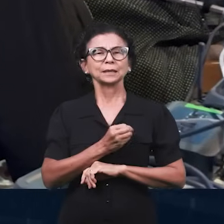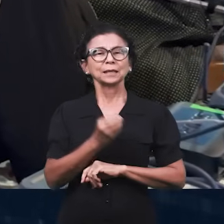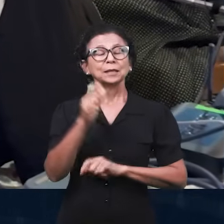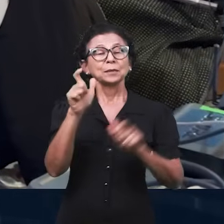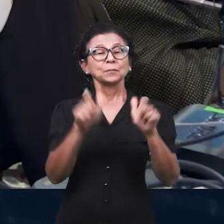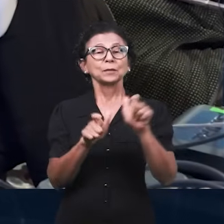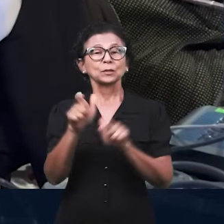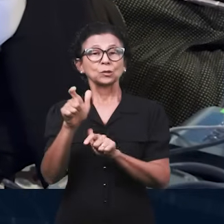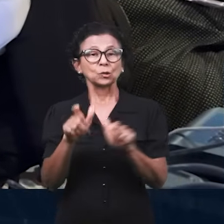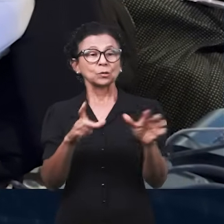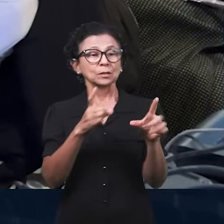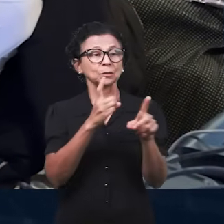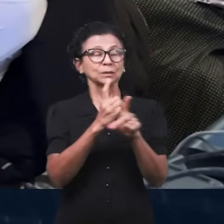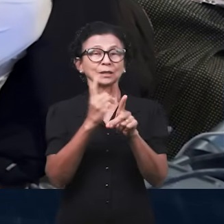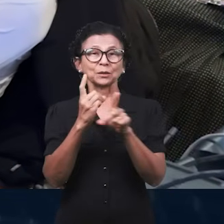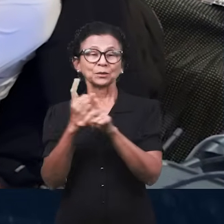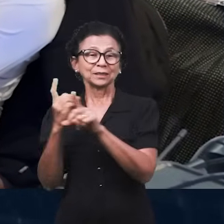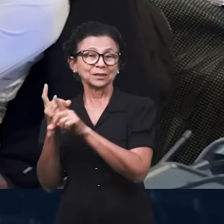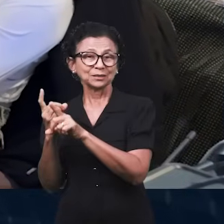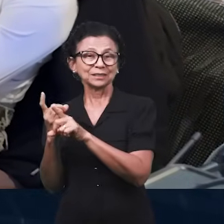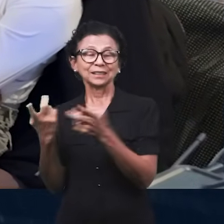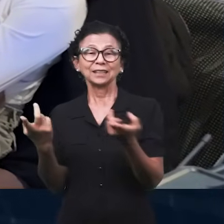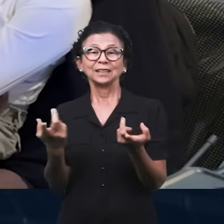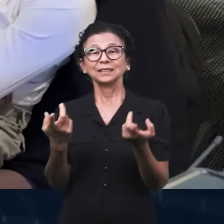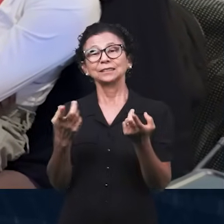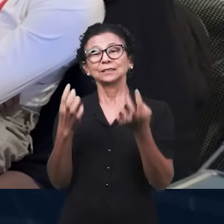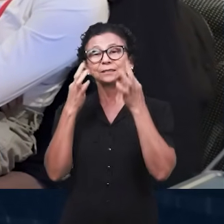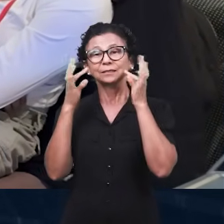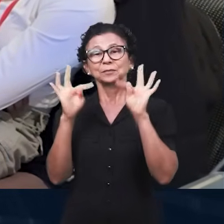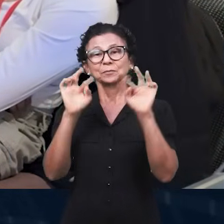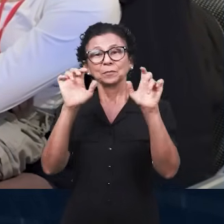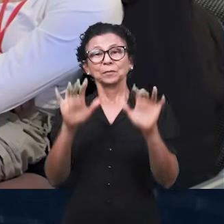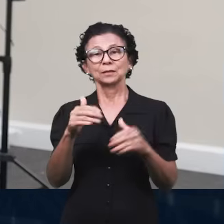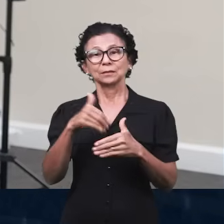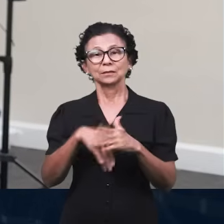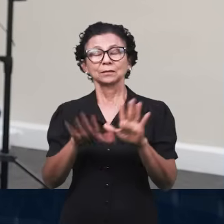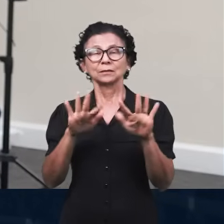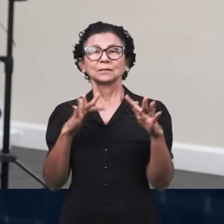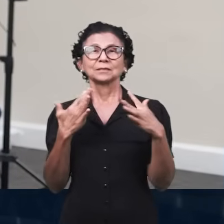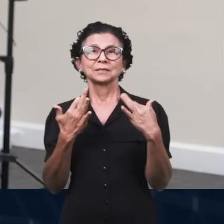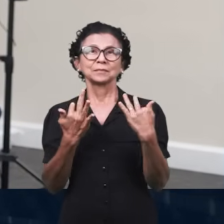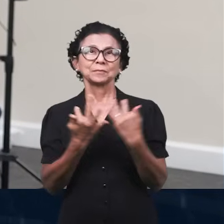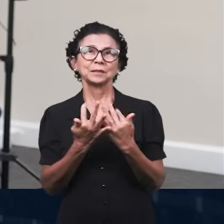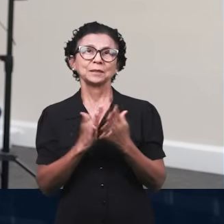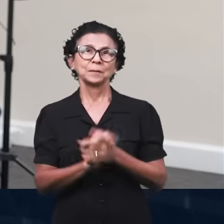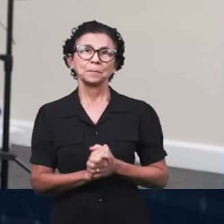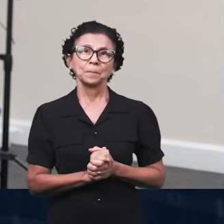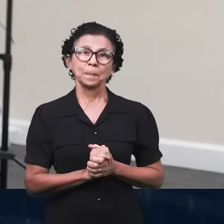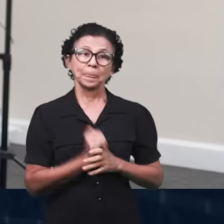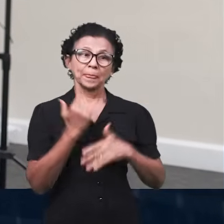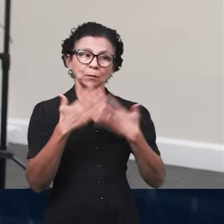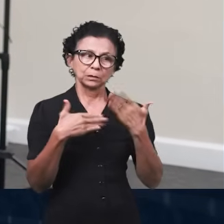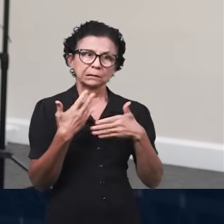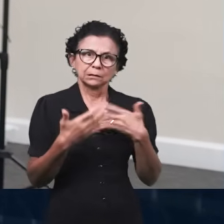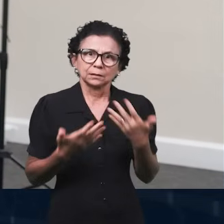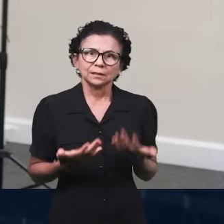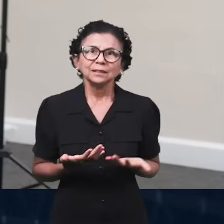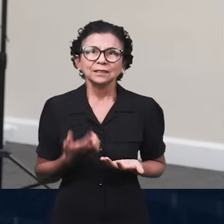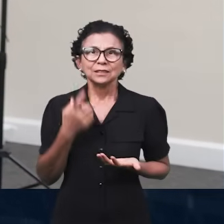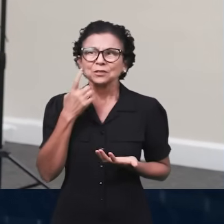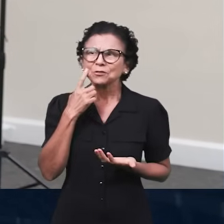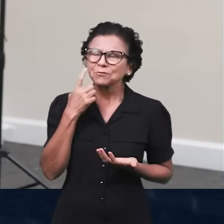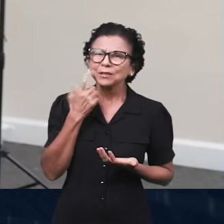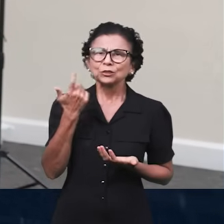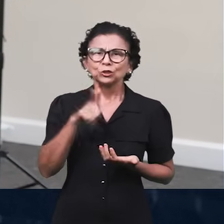e testemunhassem as bênçãos que o Senhor tem operado no meio das famílias. Uma grande alegria de rever muitos irmãos,